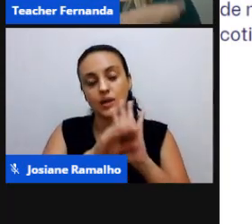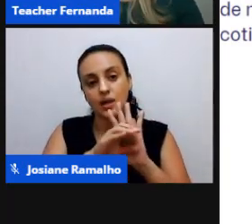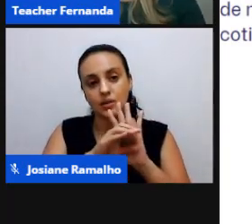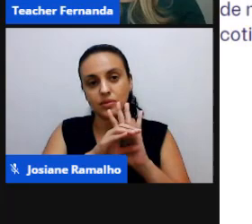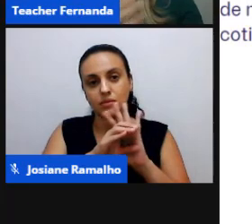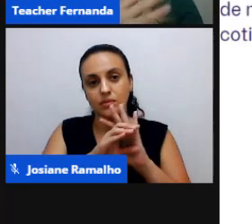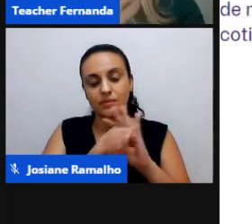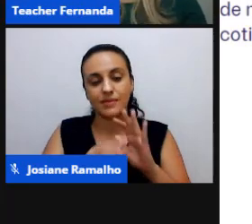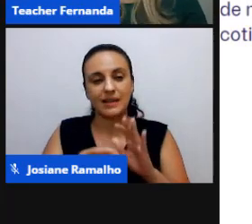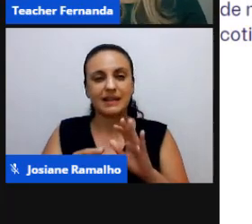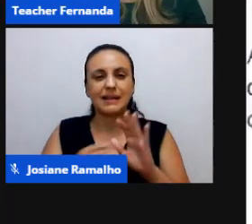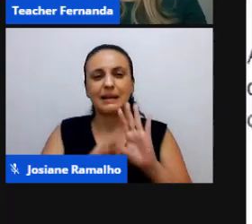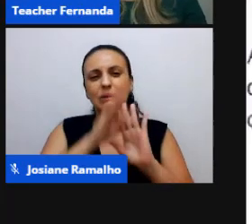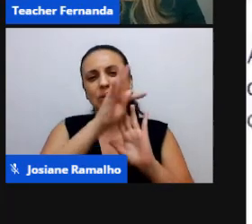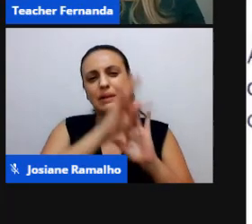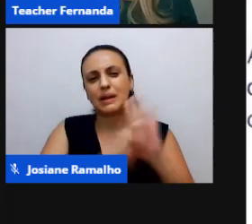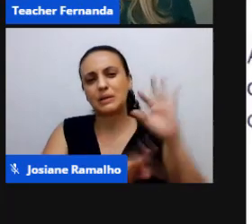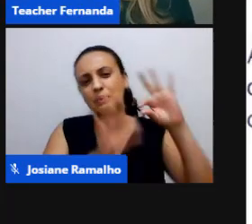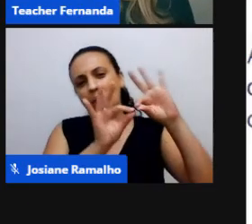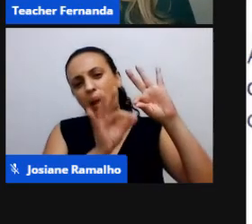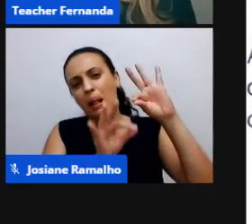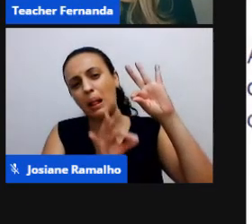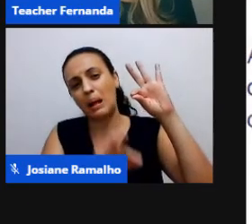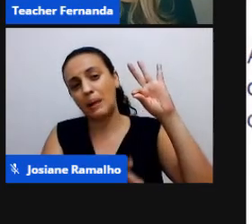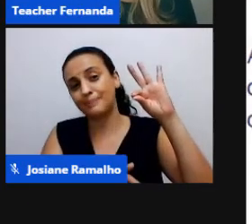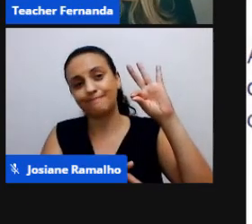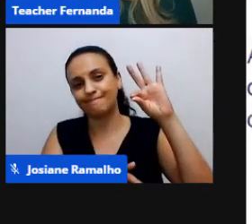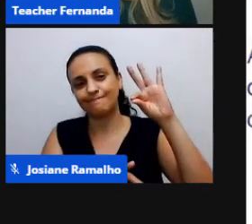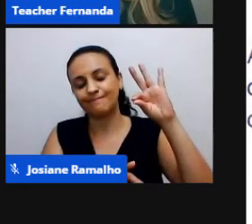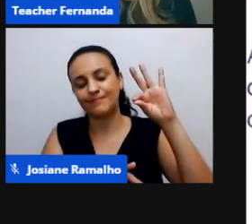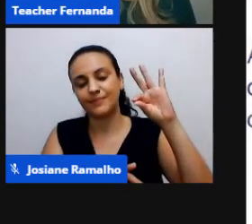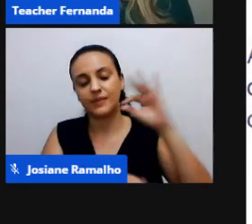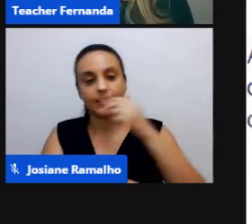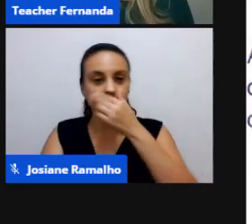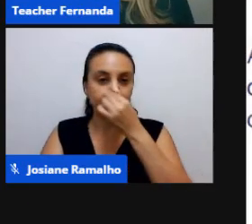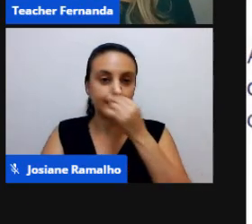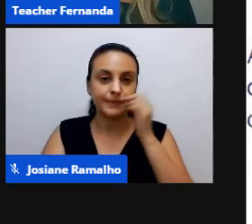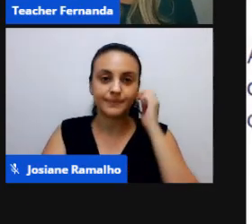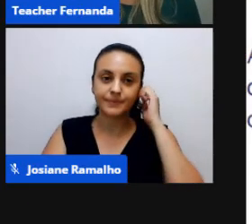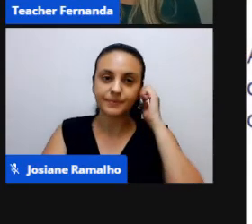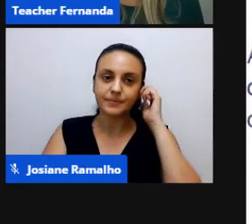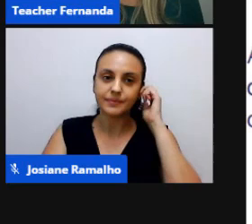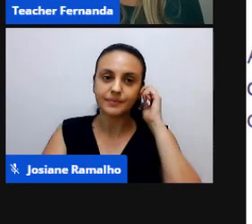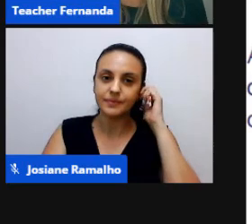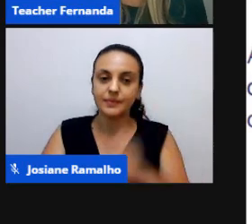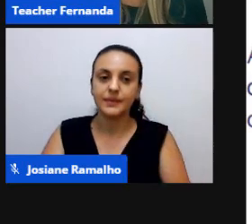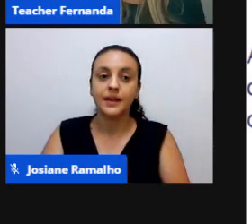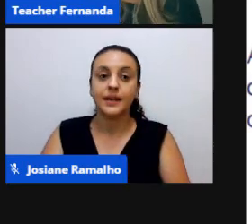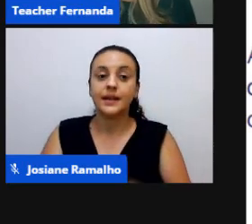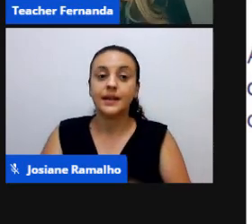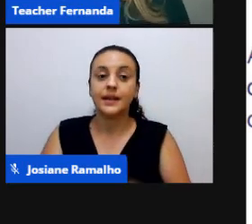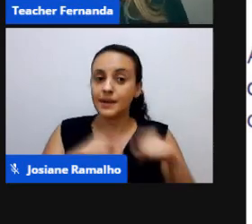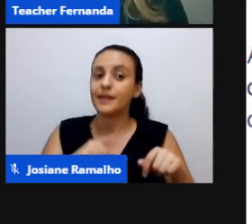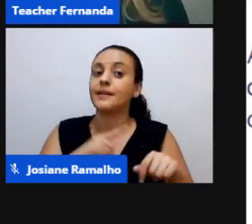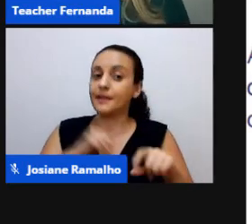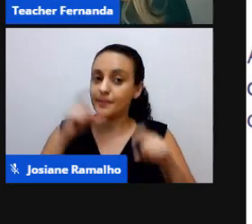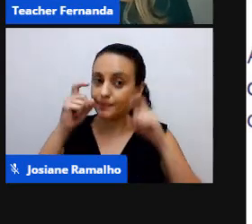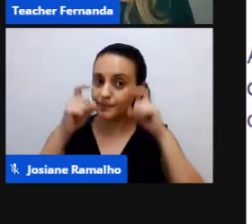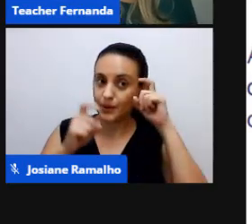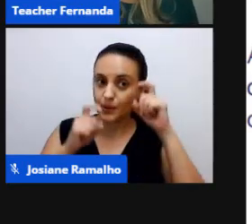e de uma forma assim, sem essa preocupação com esse enquadramento do